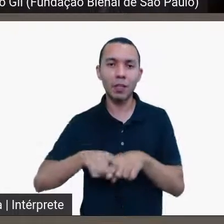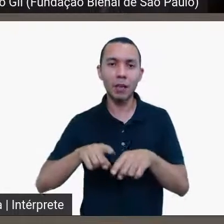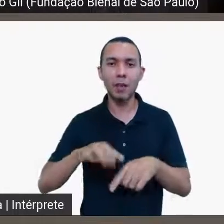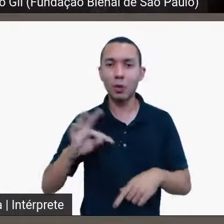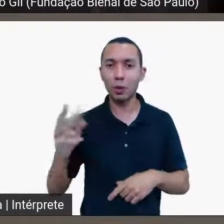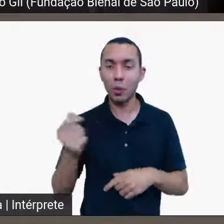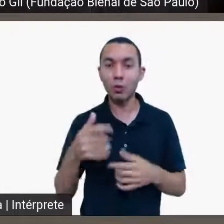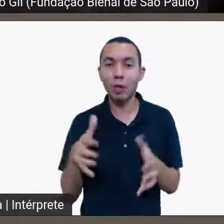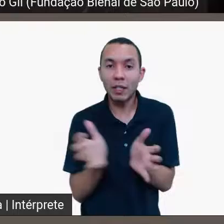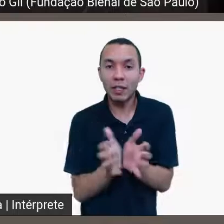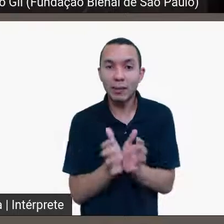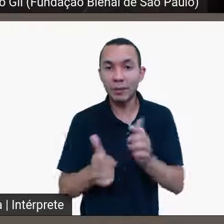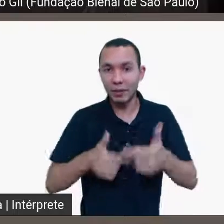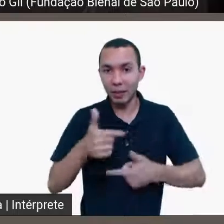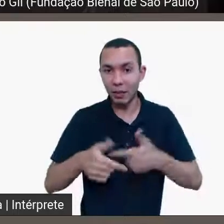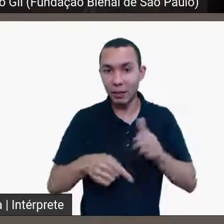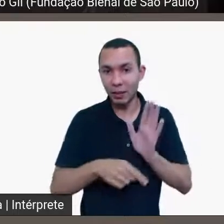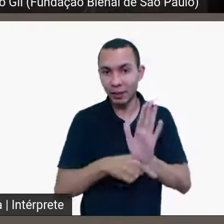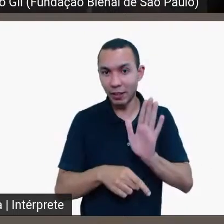rolar.